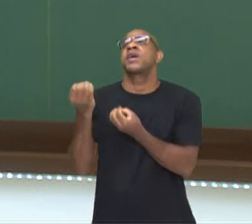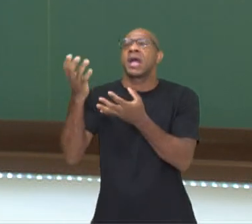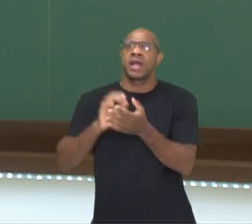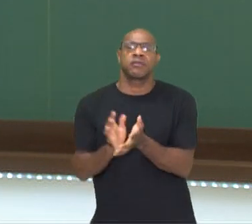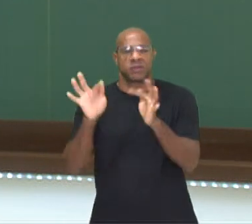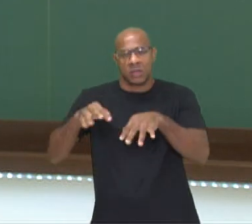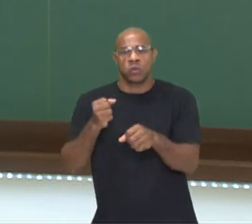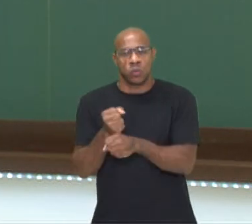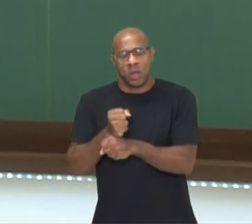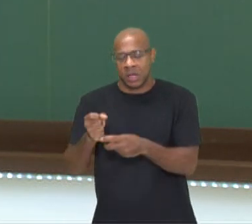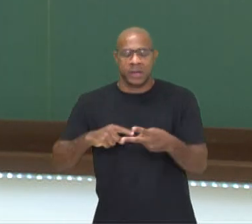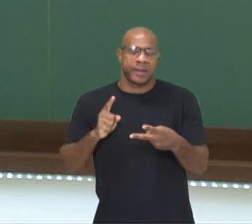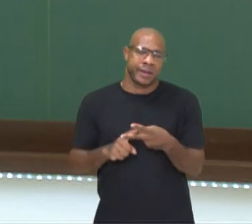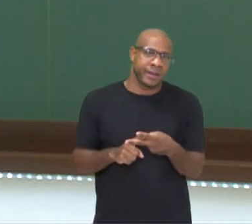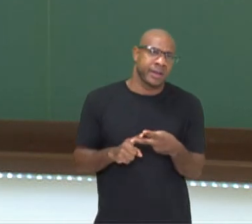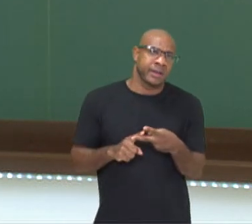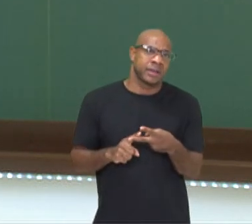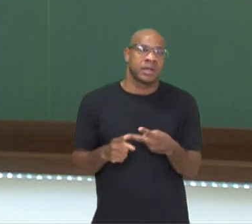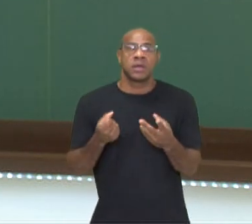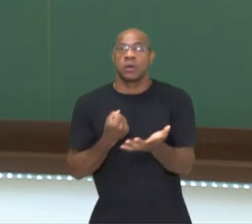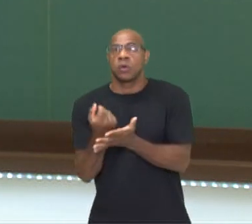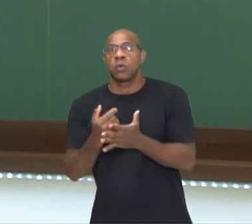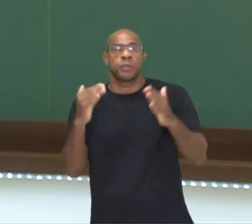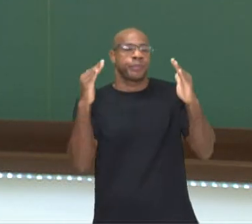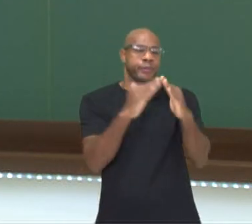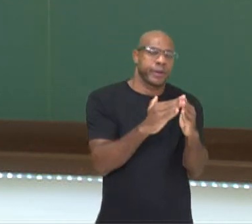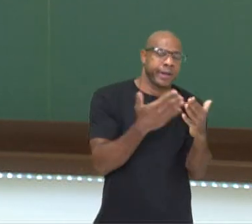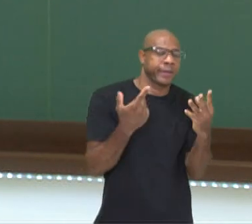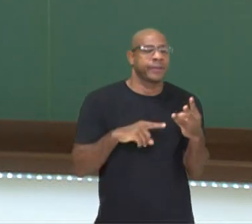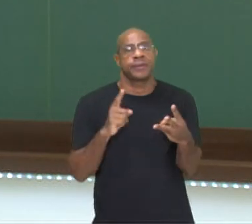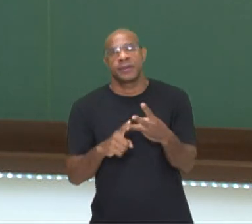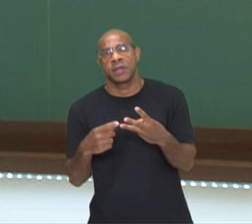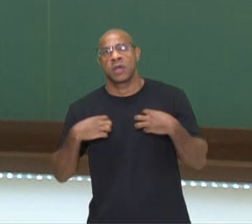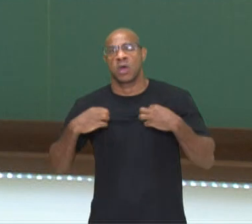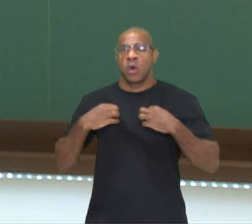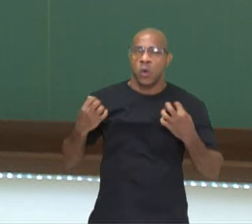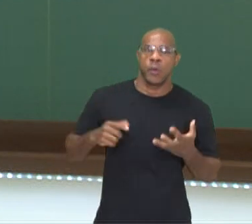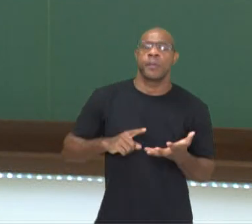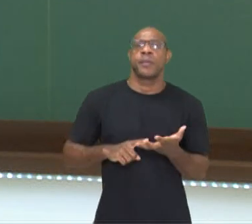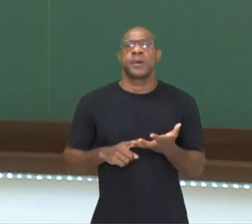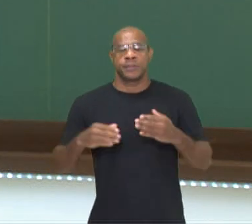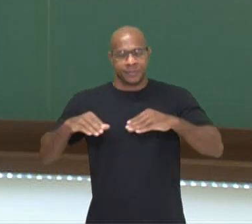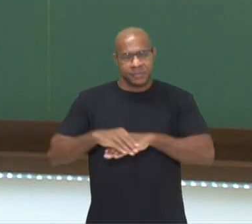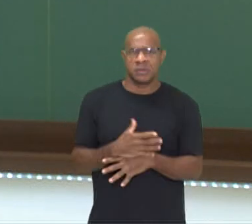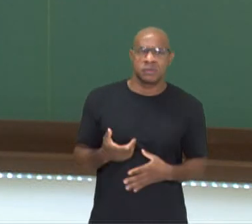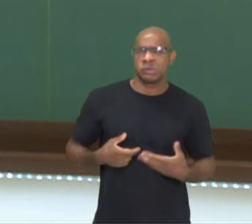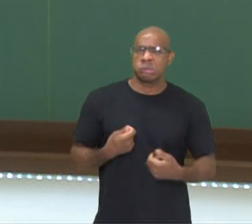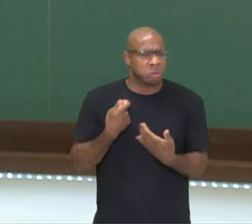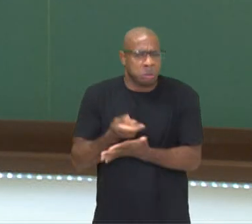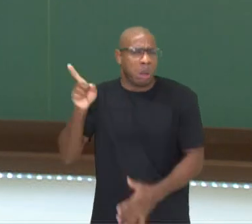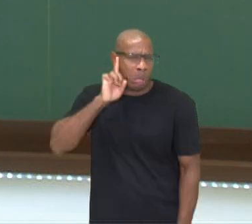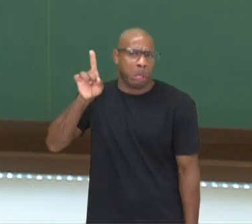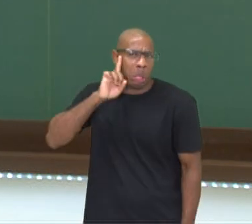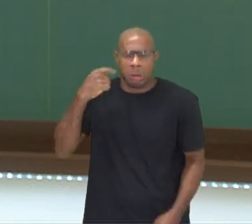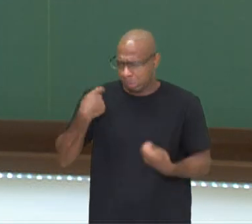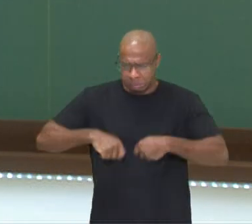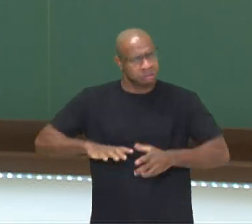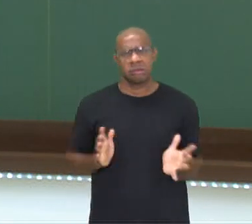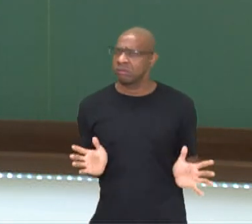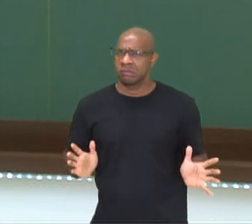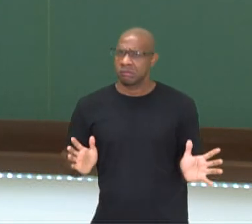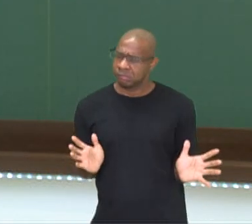do ano, a compra de um móvel para casa, roupas, calçados, a gente não compra isso todos os dias,